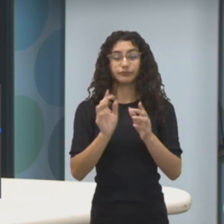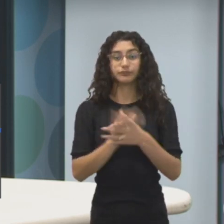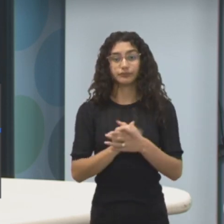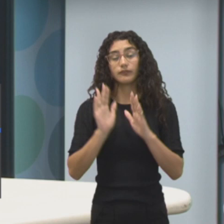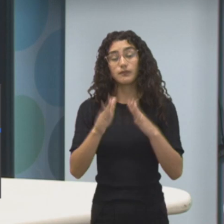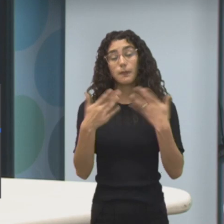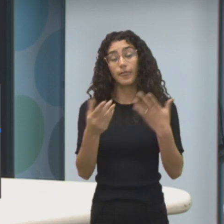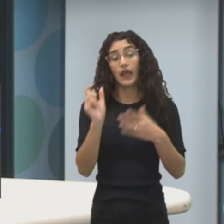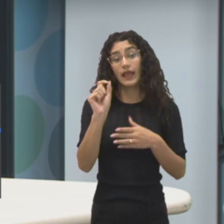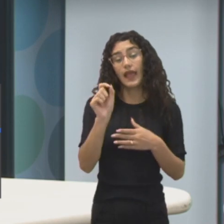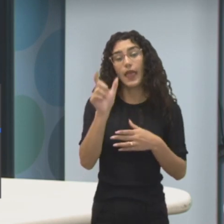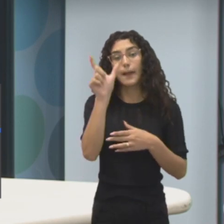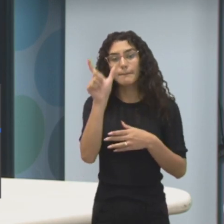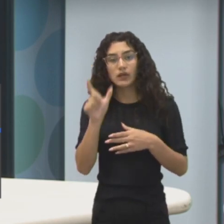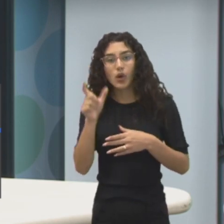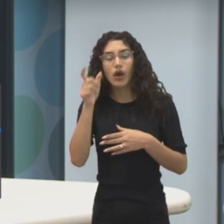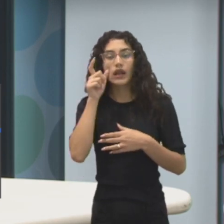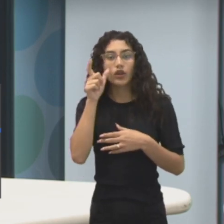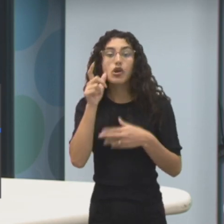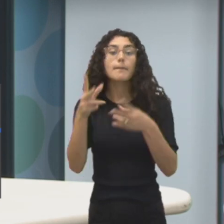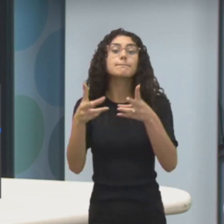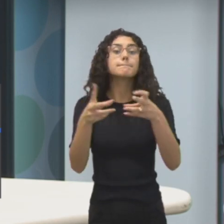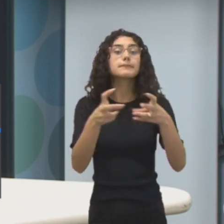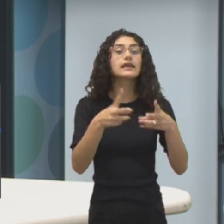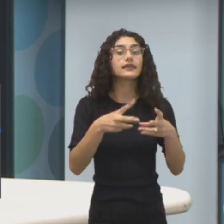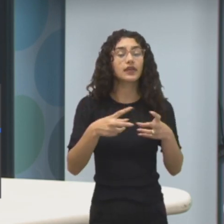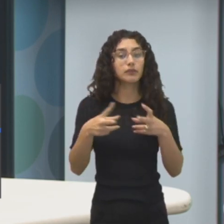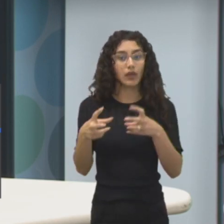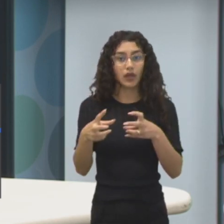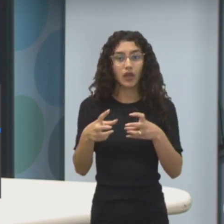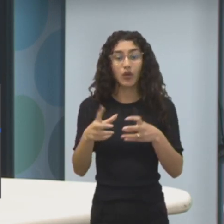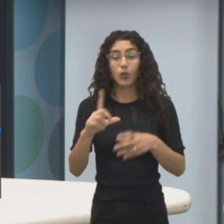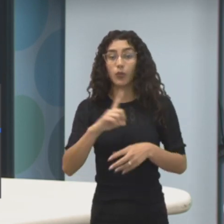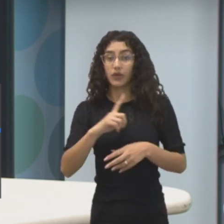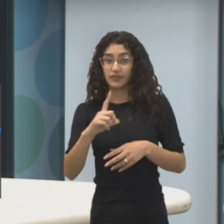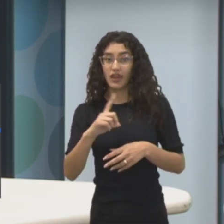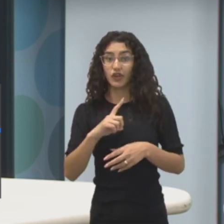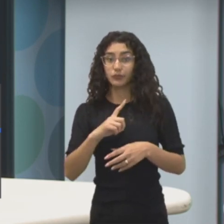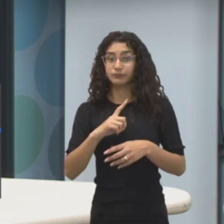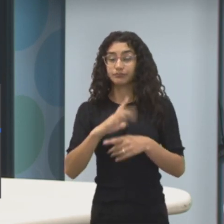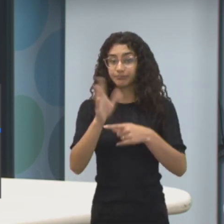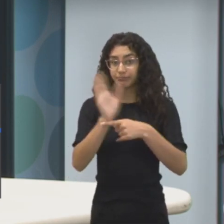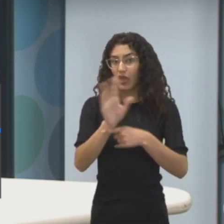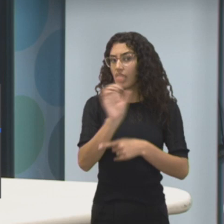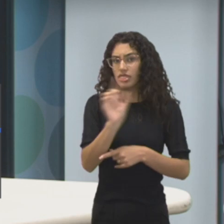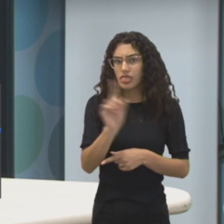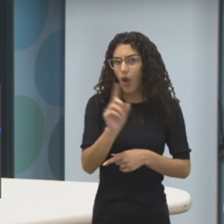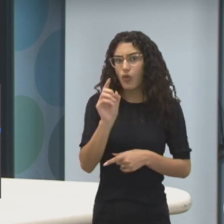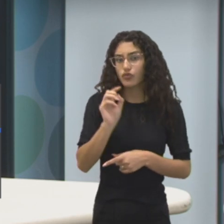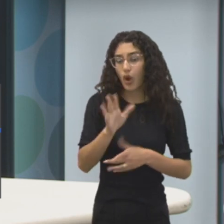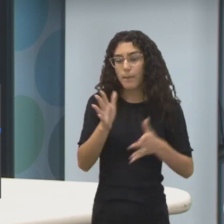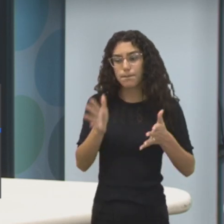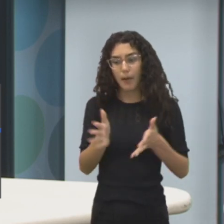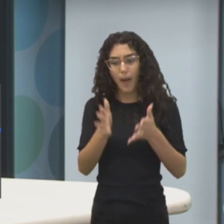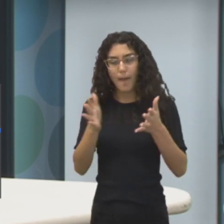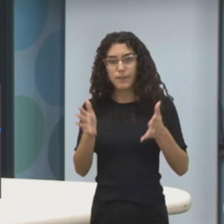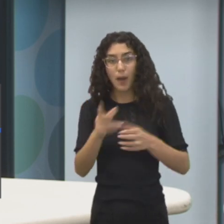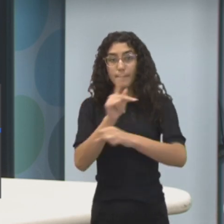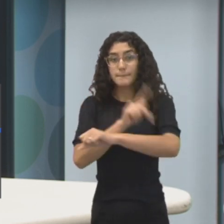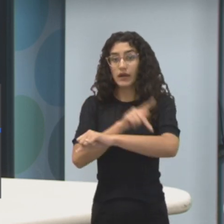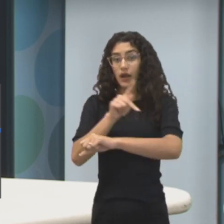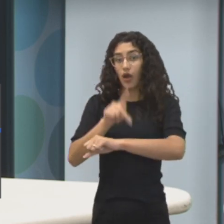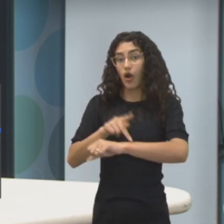está assistindo precisa perceber que essa intencionalidade, ela não se trata apenas da intencionalidade pedagógica